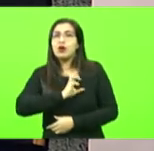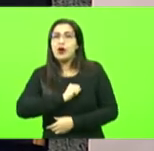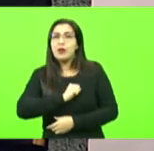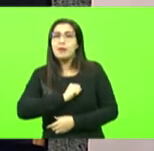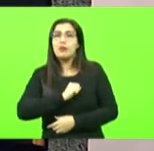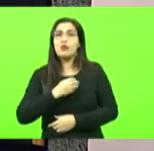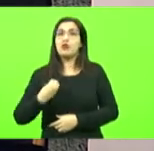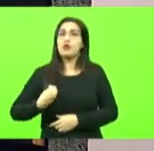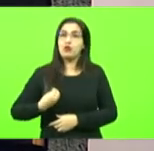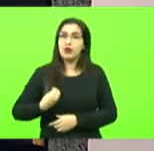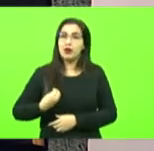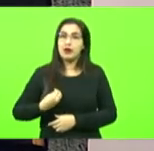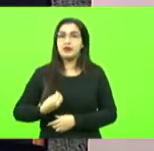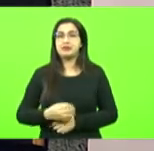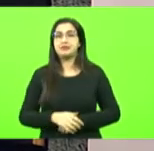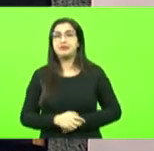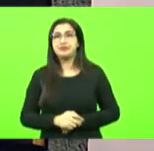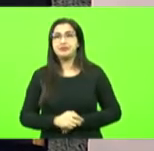vida.